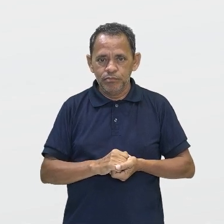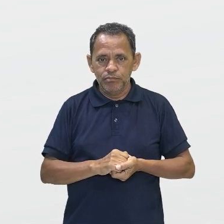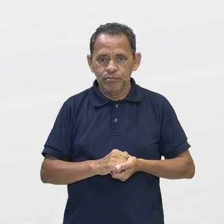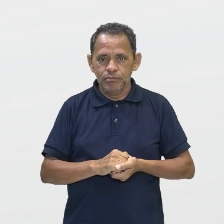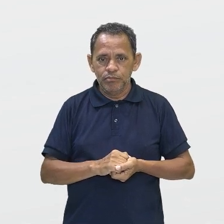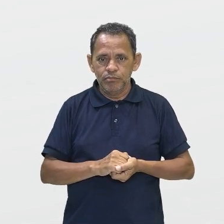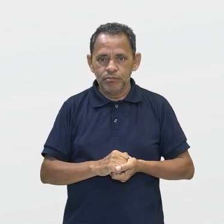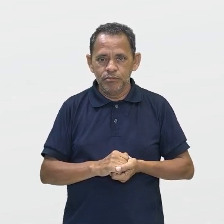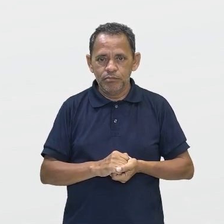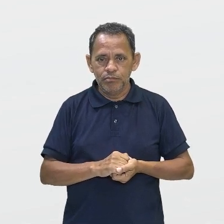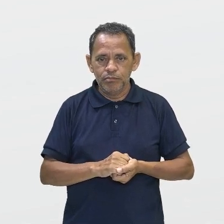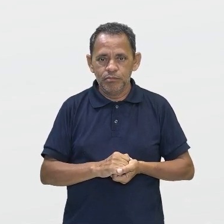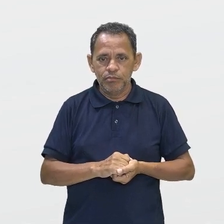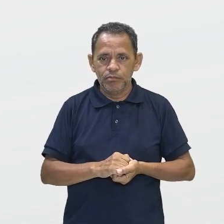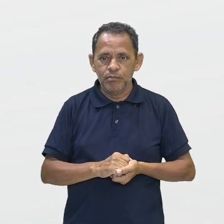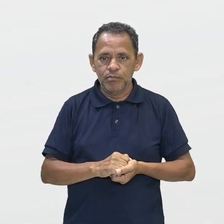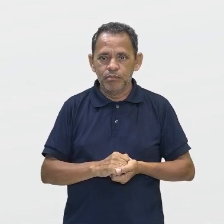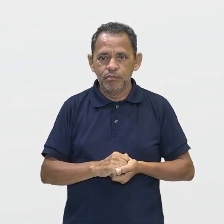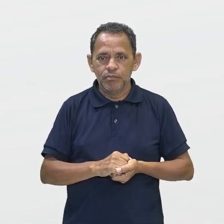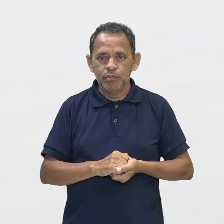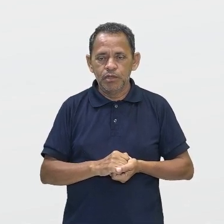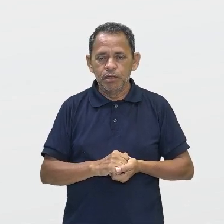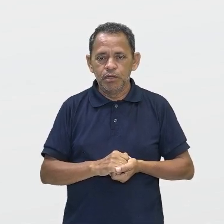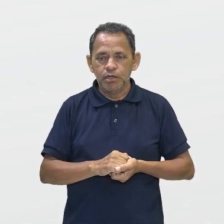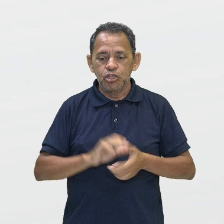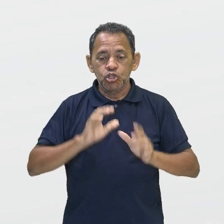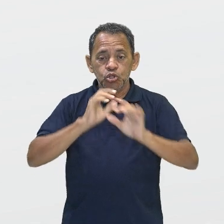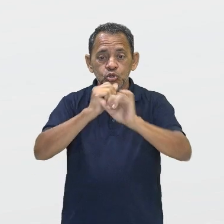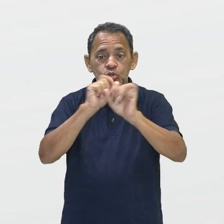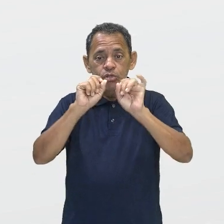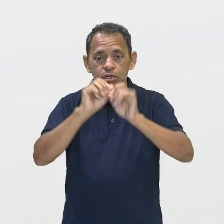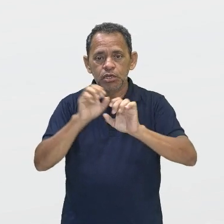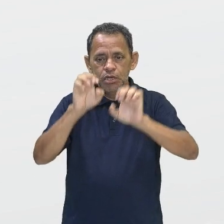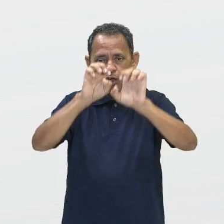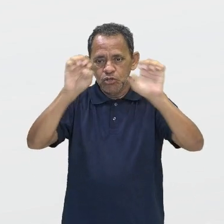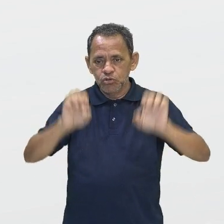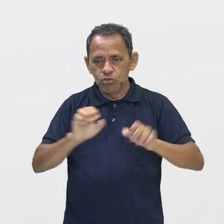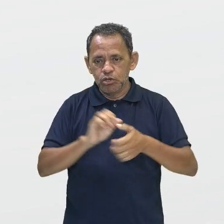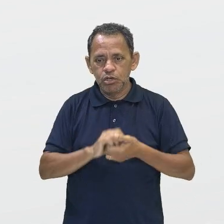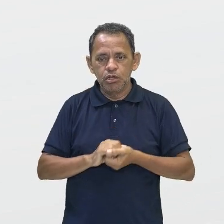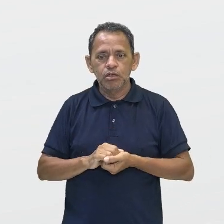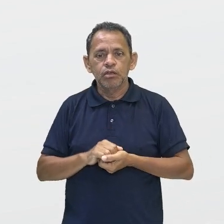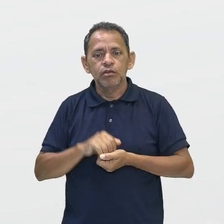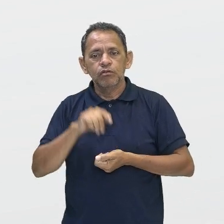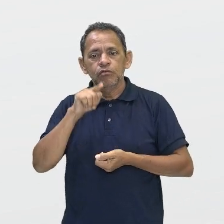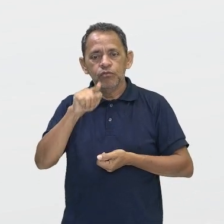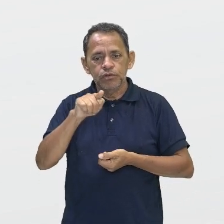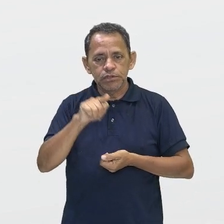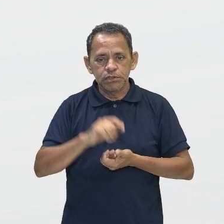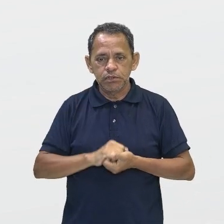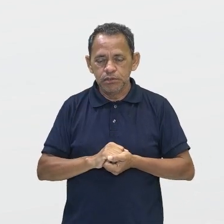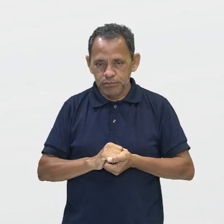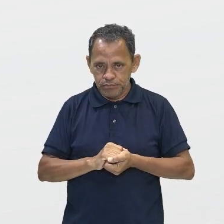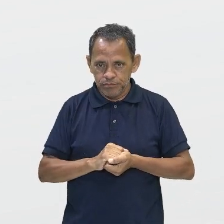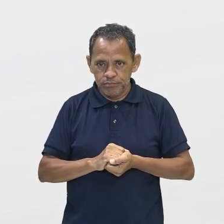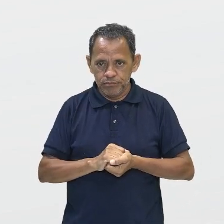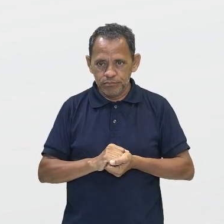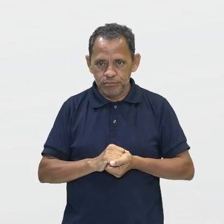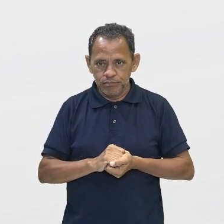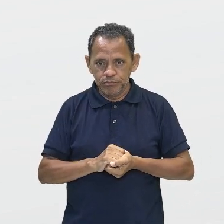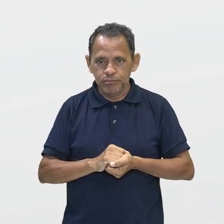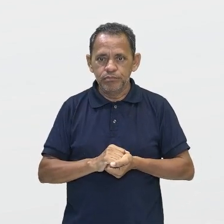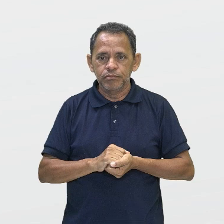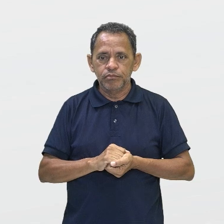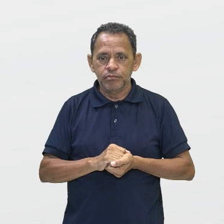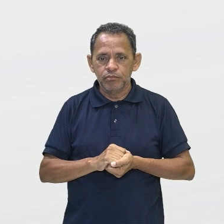podem observar aí. Então, olha só, essa estrutura aí, ó. You are watching TV. You, você